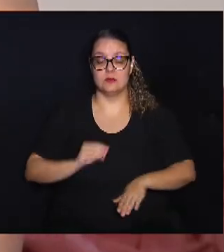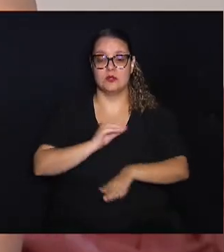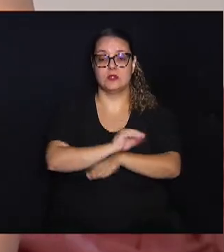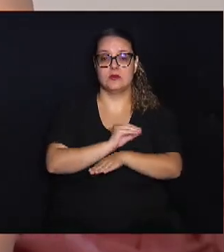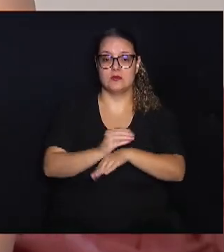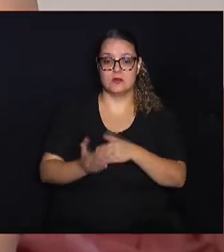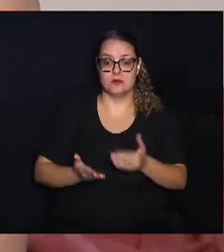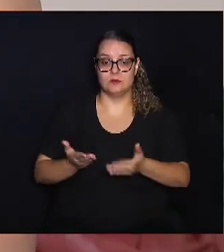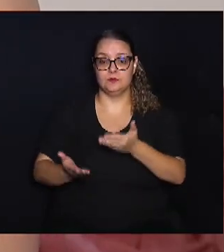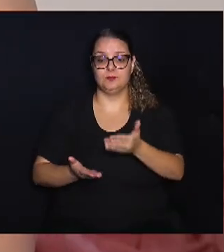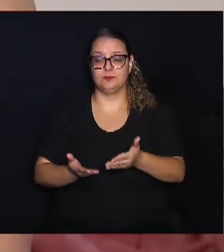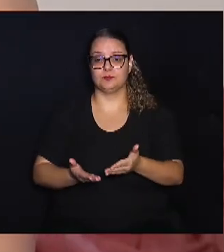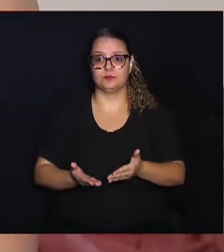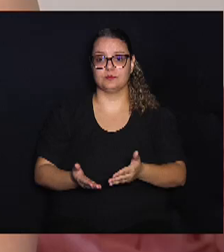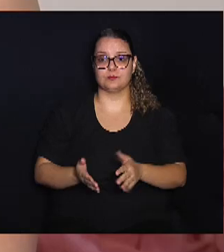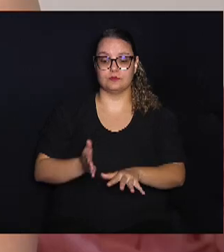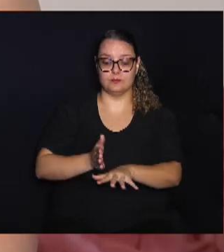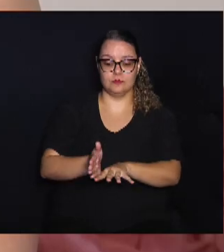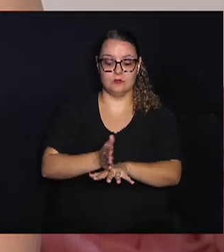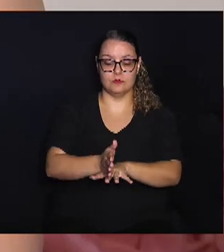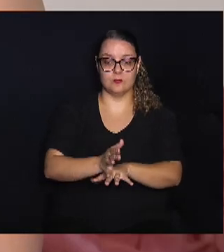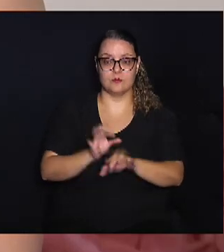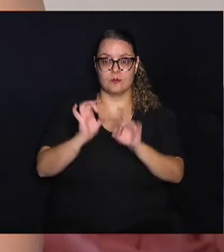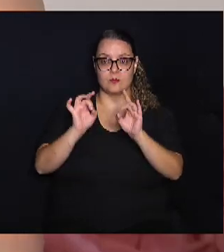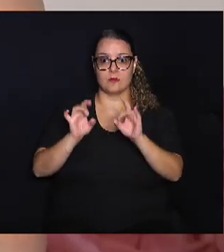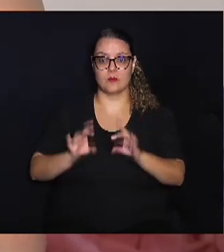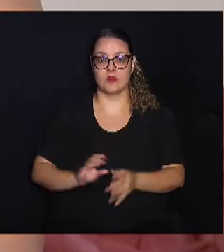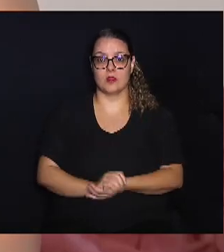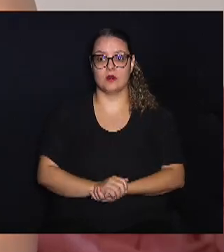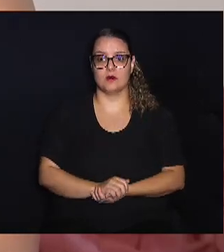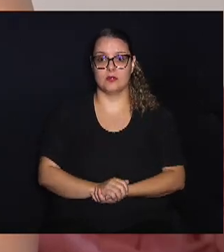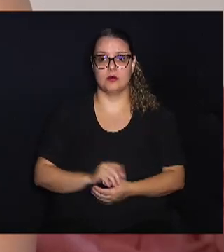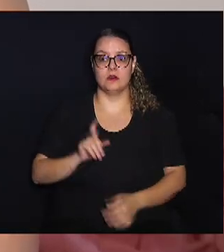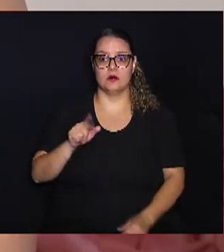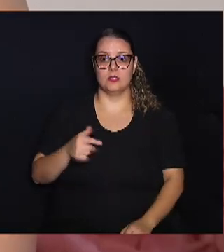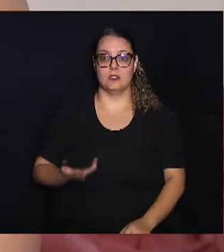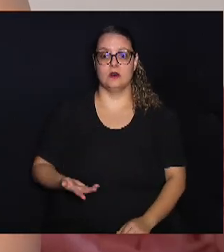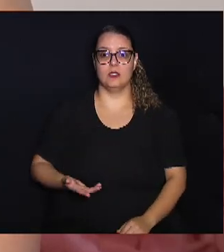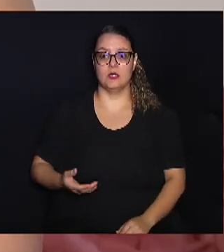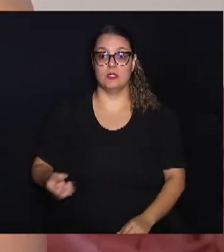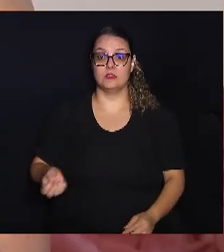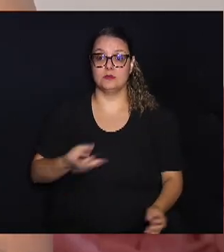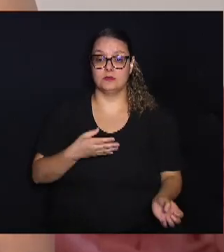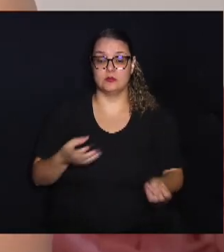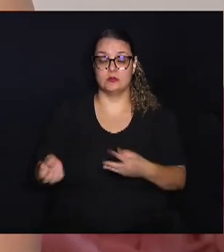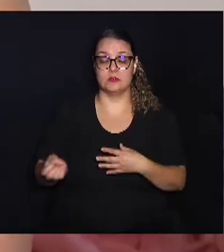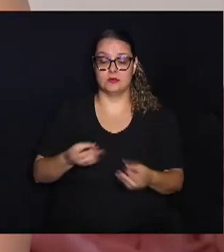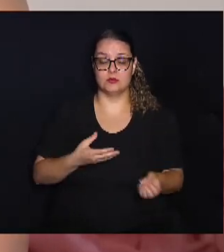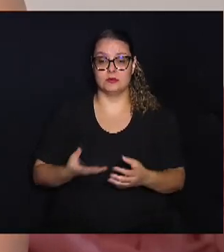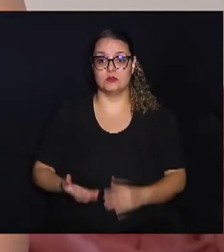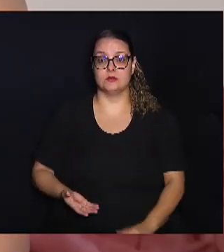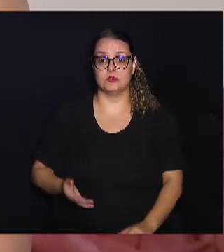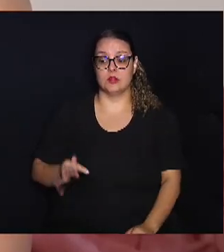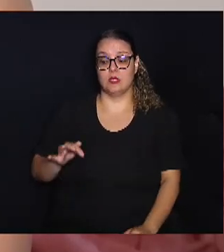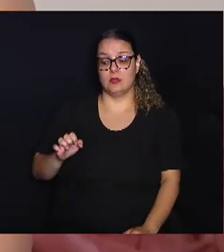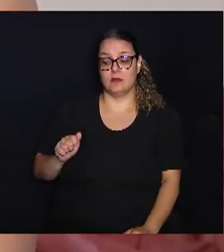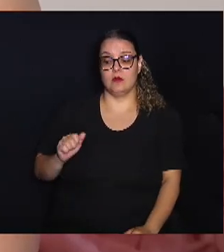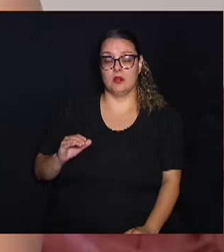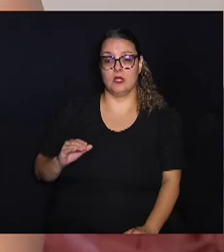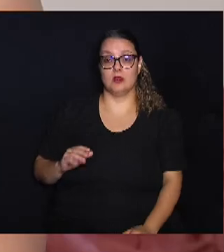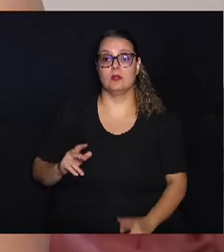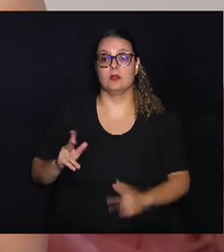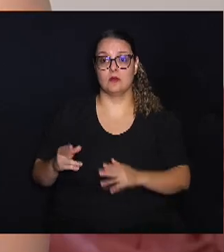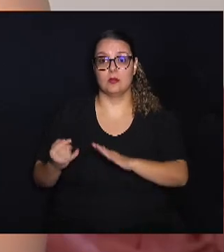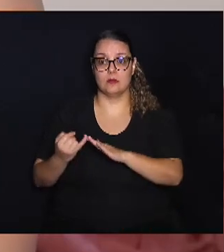cuidadoso, olhando para esses eixos especificamente, é algo que foi muito inovador e que a FEAC, enquanto